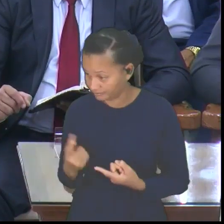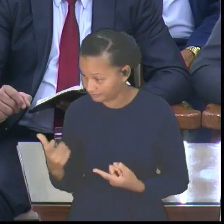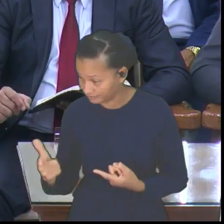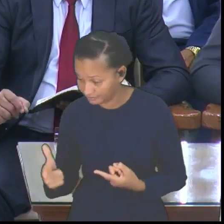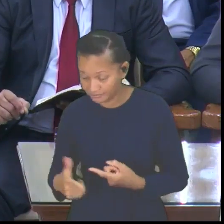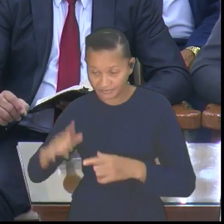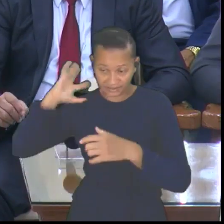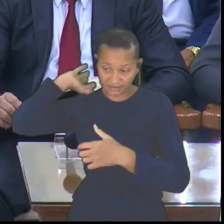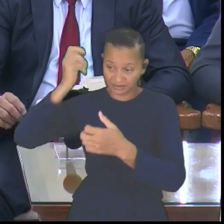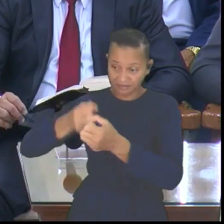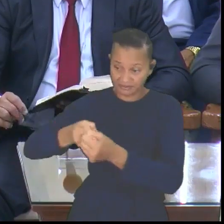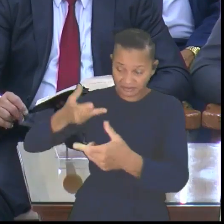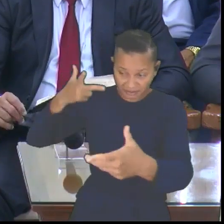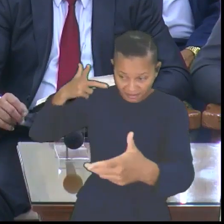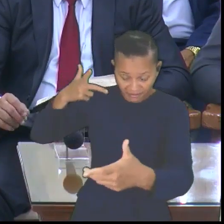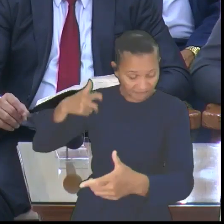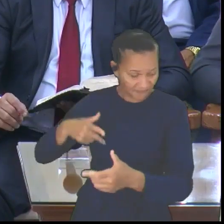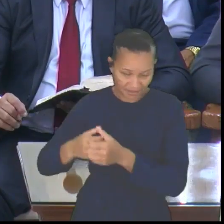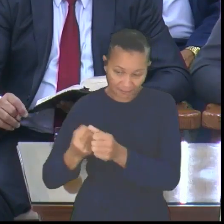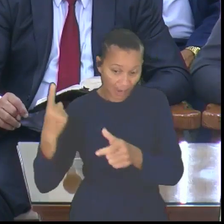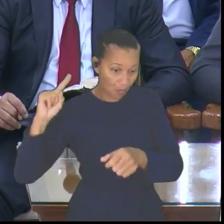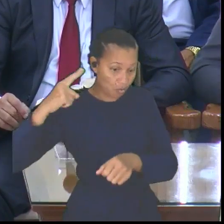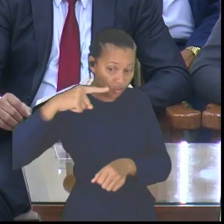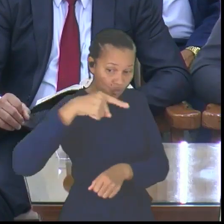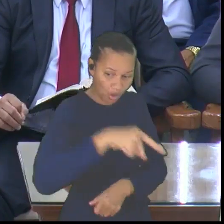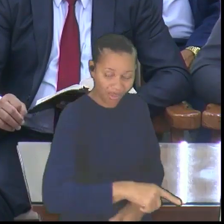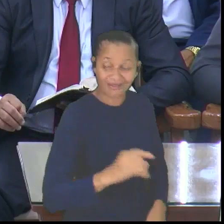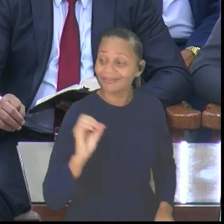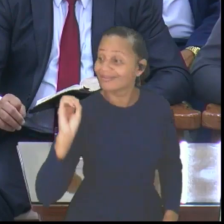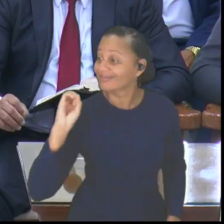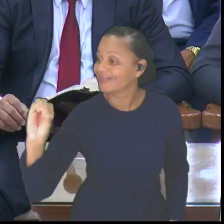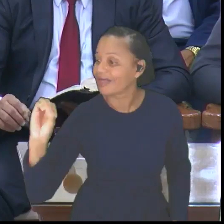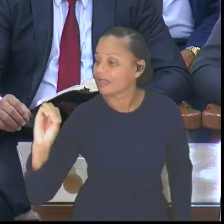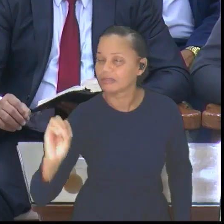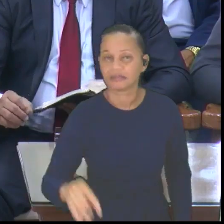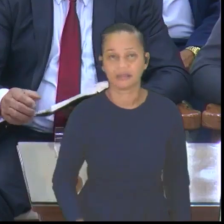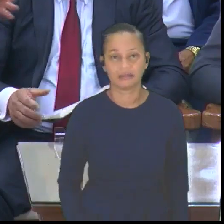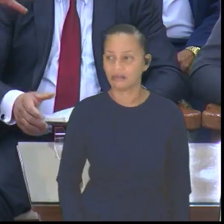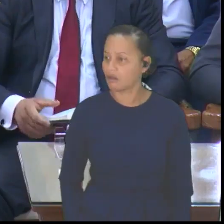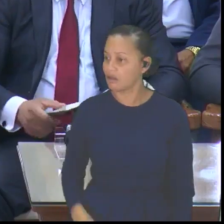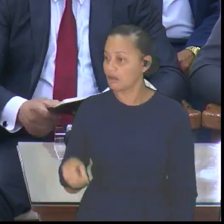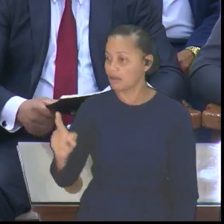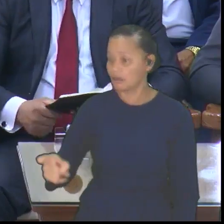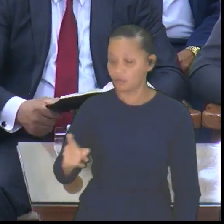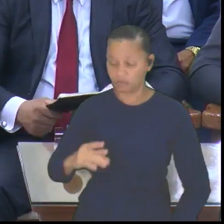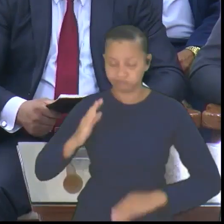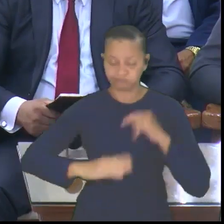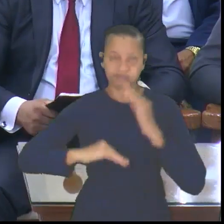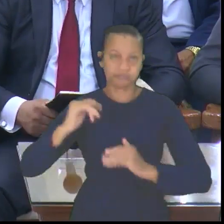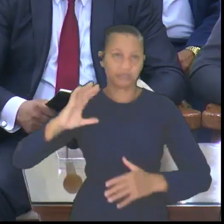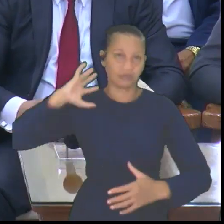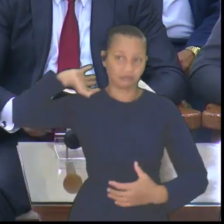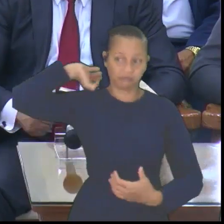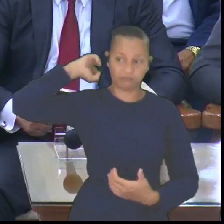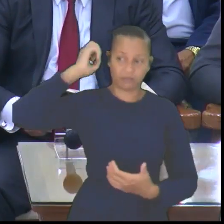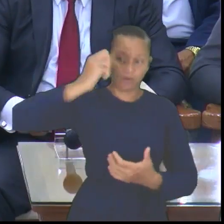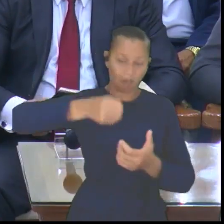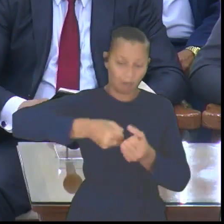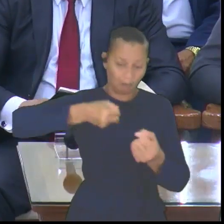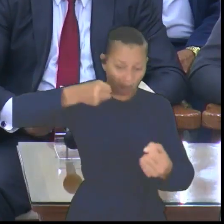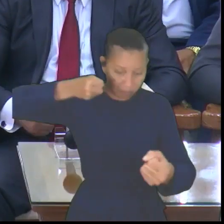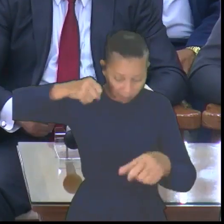nem flecha você vai lançar. Viu mesmo? Quando o Senhor disse, quando o arqueiro pegar aqui, eu vou quebrar na mão